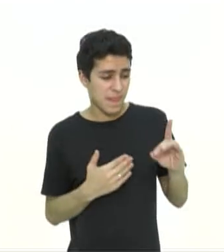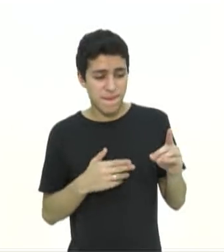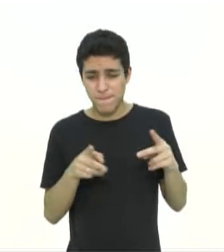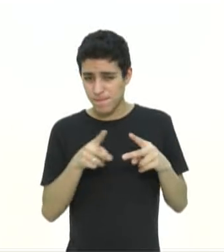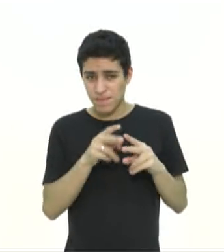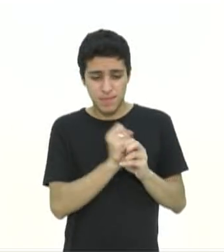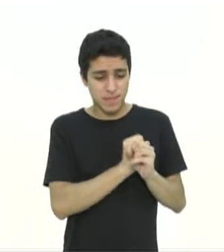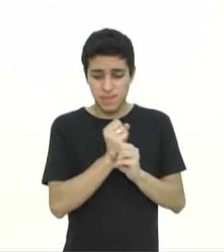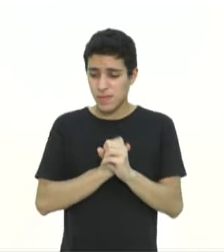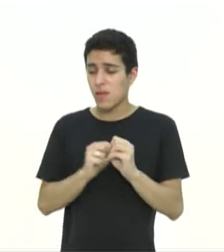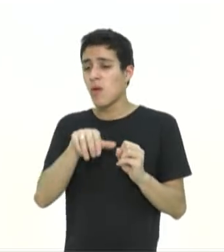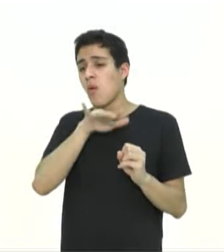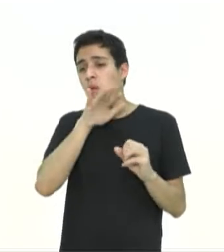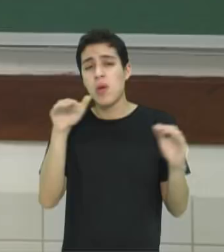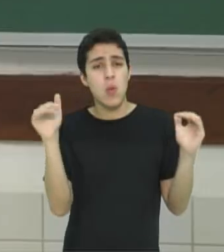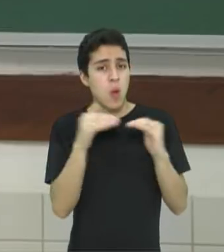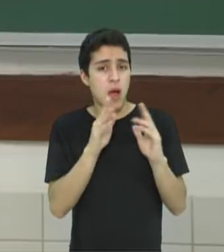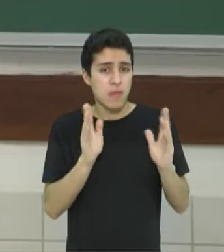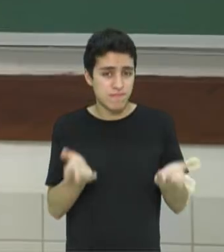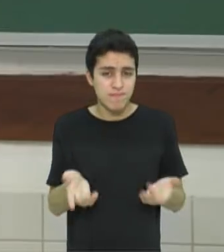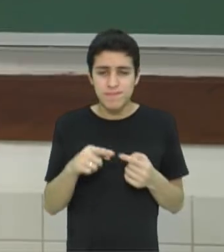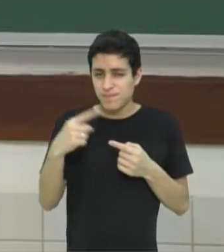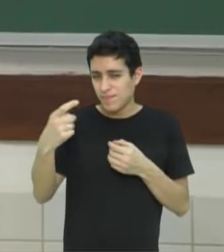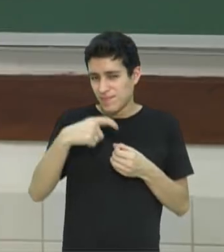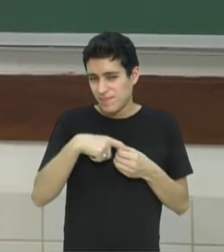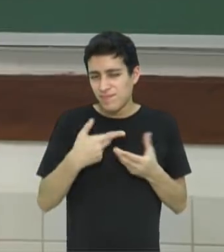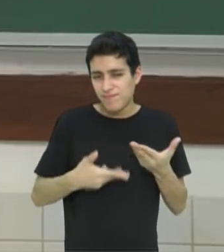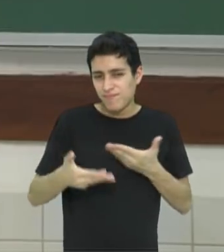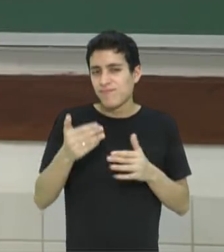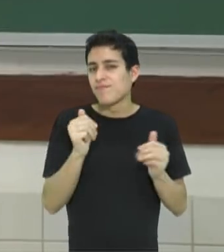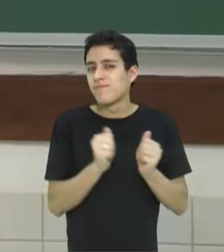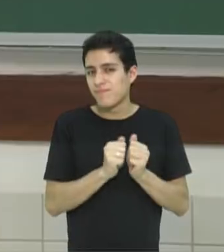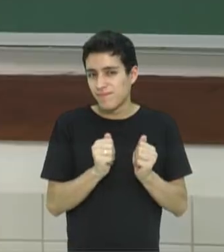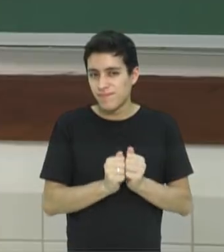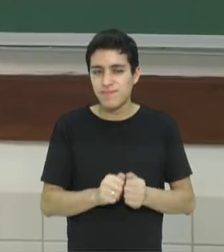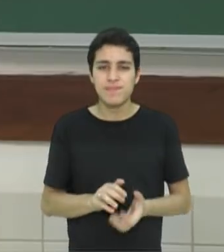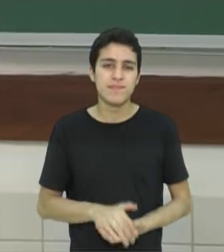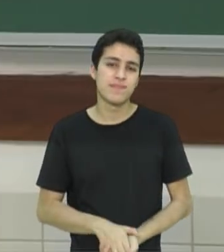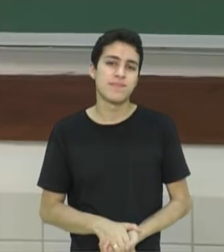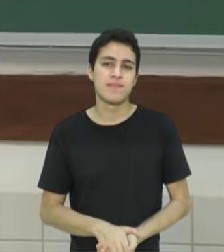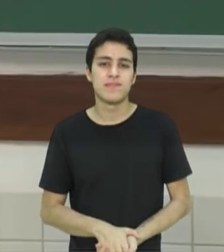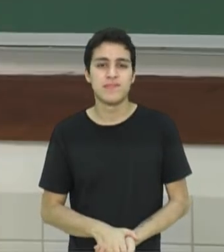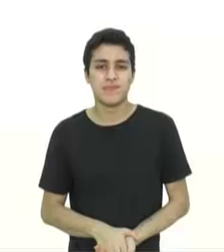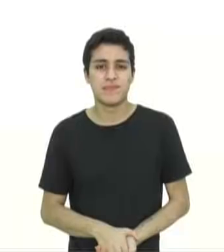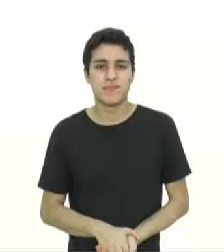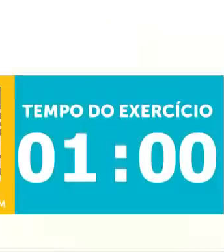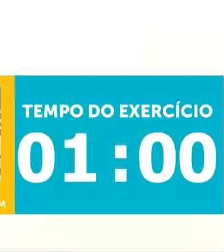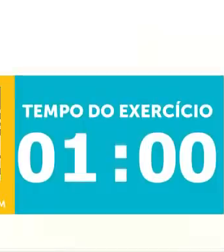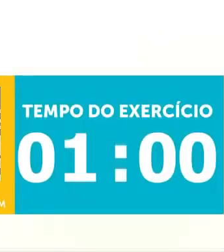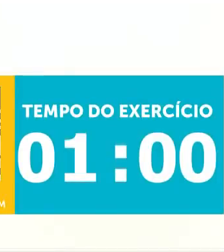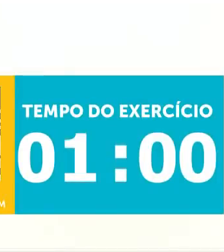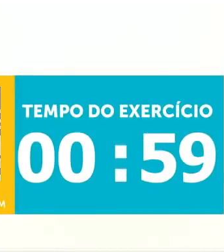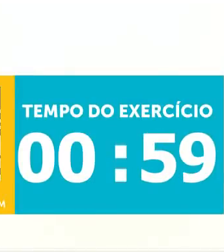dois anos foram igualmente ruins. Eu volto com você daqui a pouquinho com a resposta.